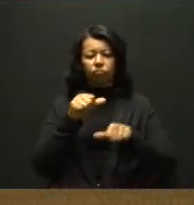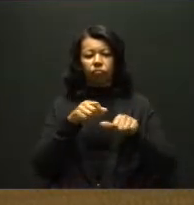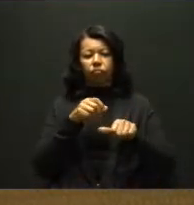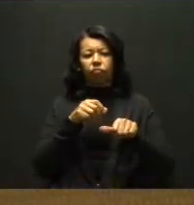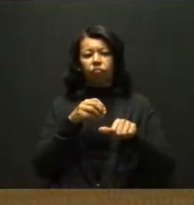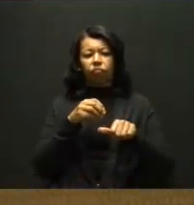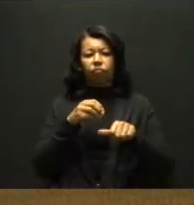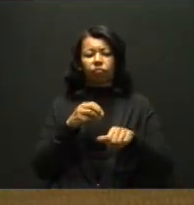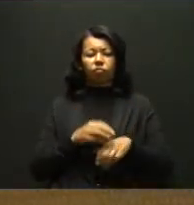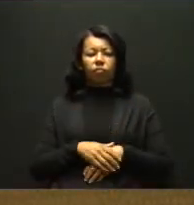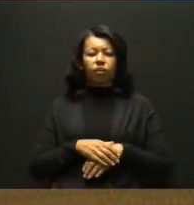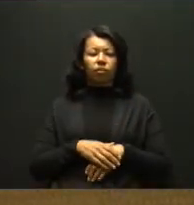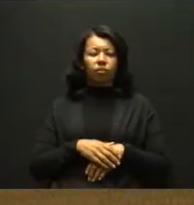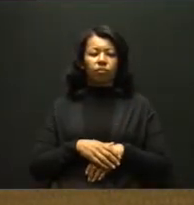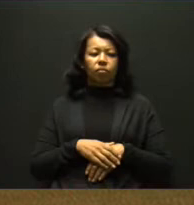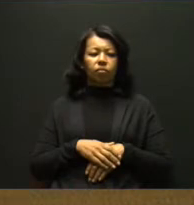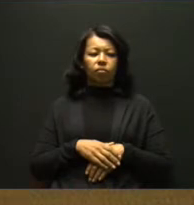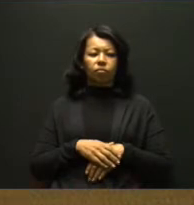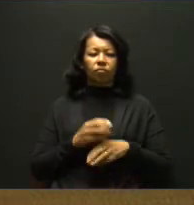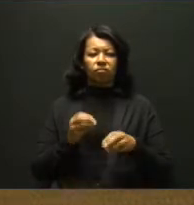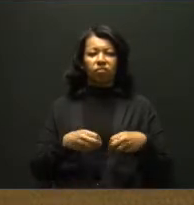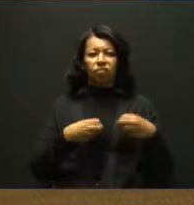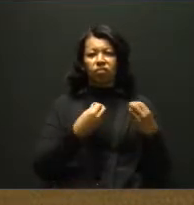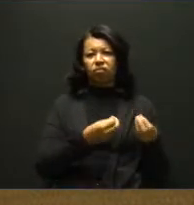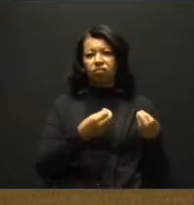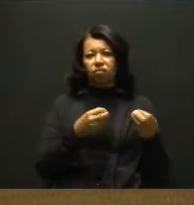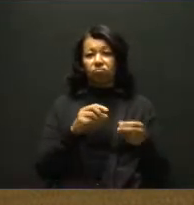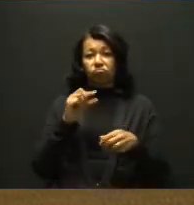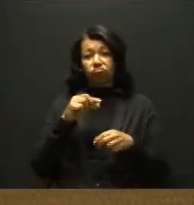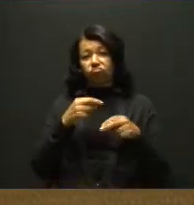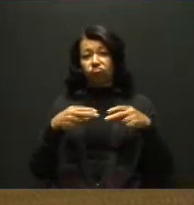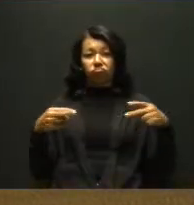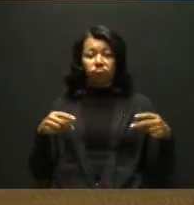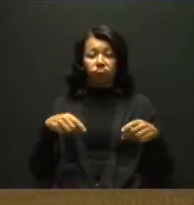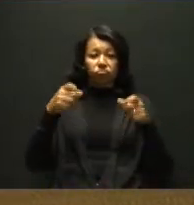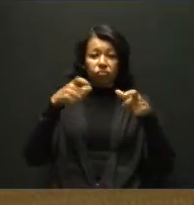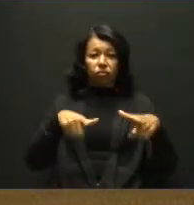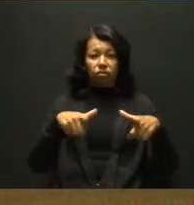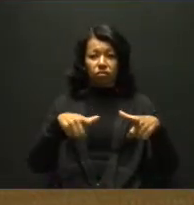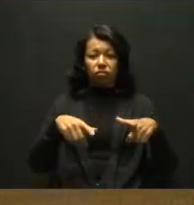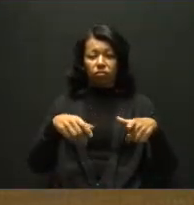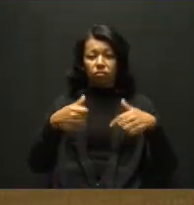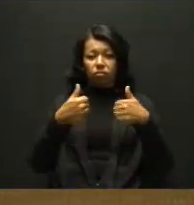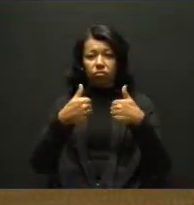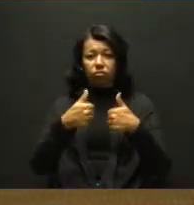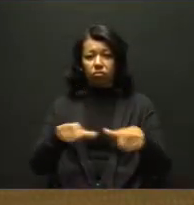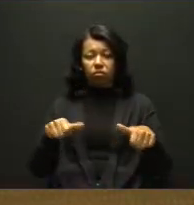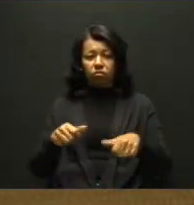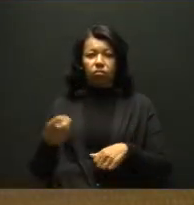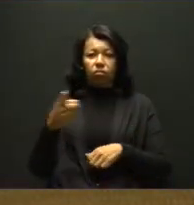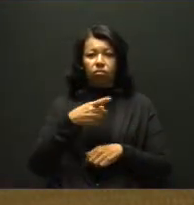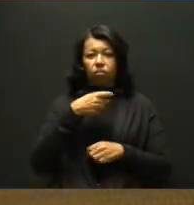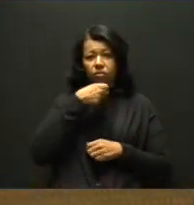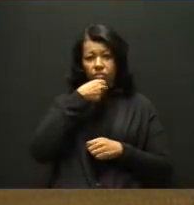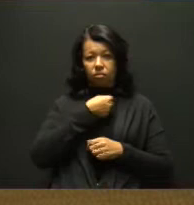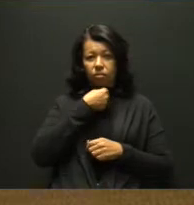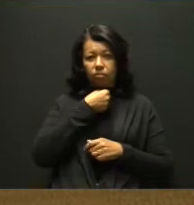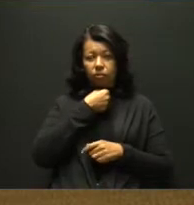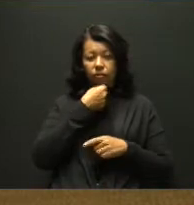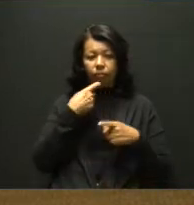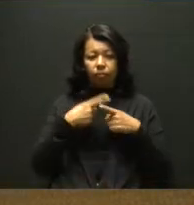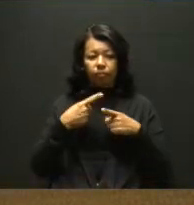na verdade e se me permite um paliativo é no local então eu vim a esta tribuna porque o